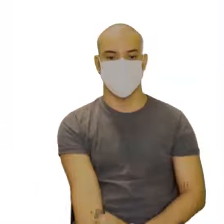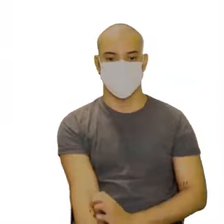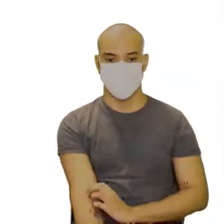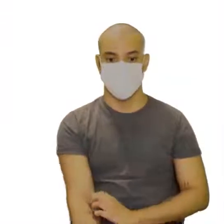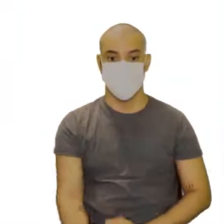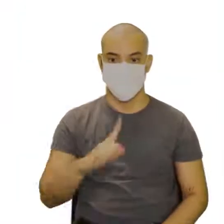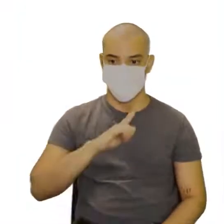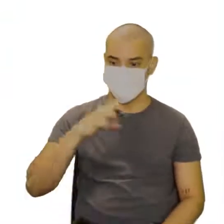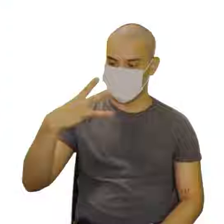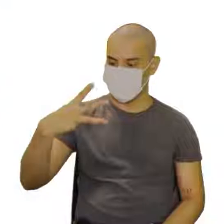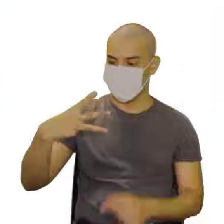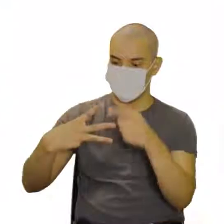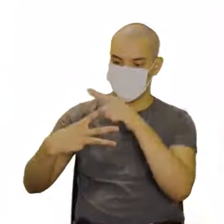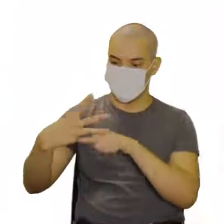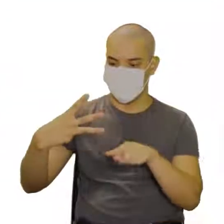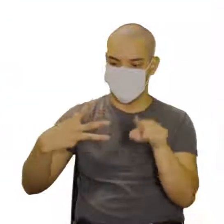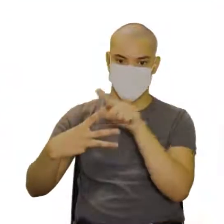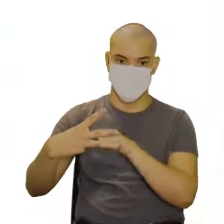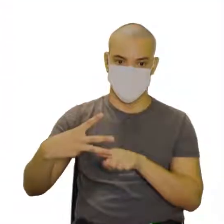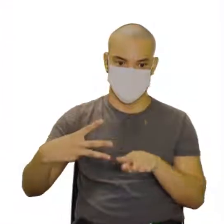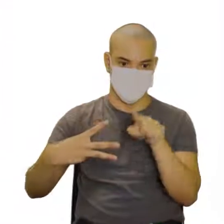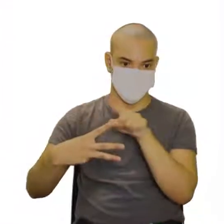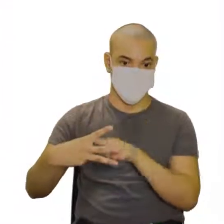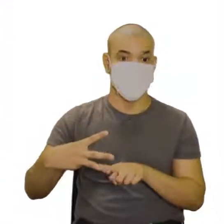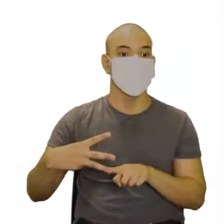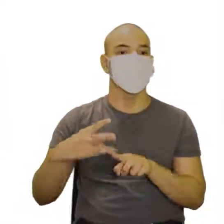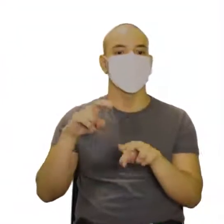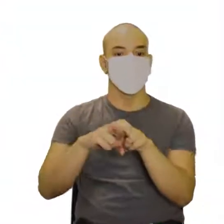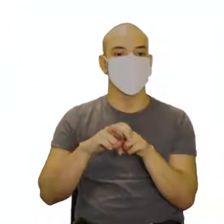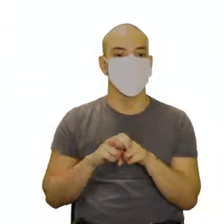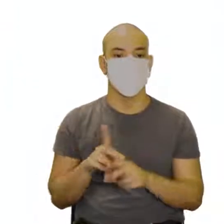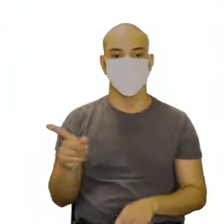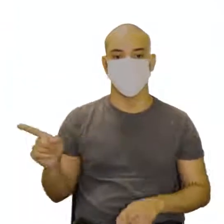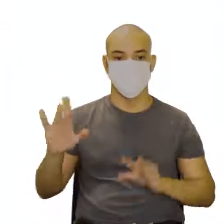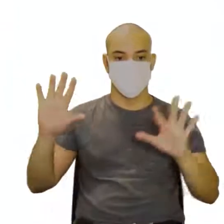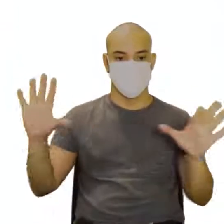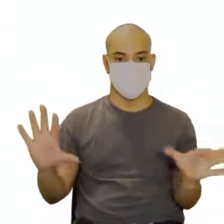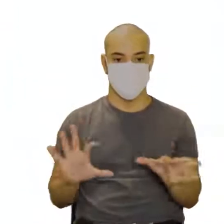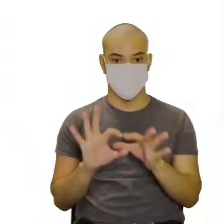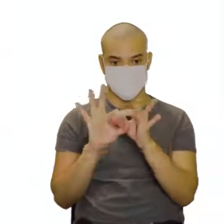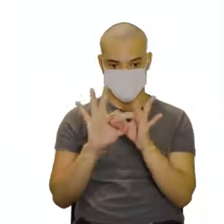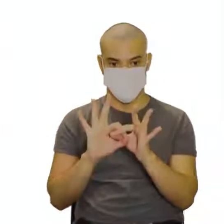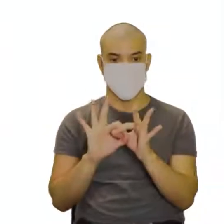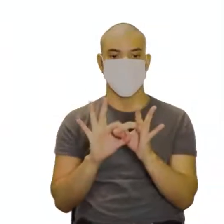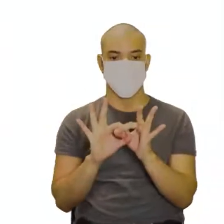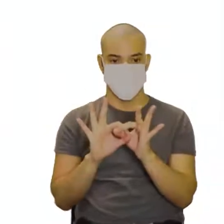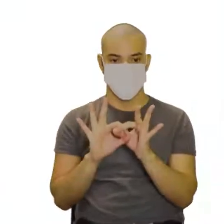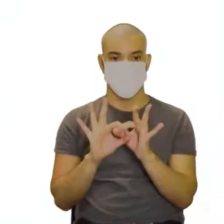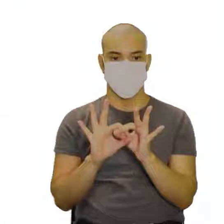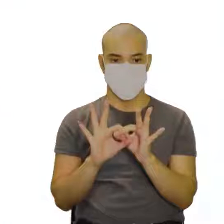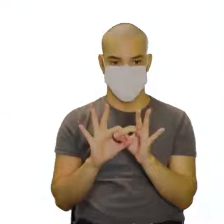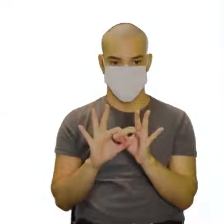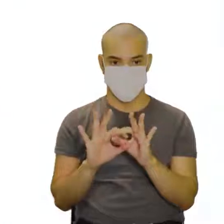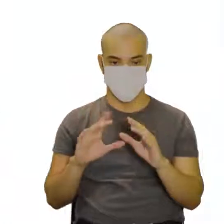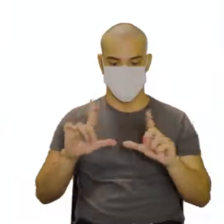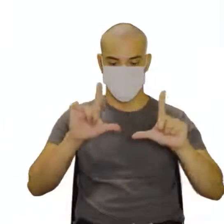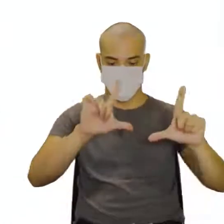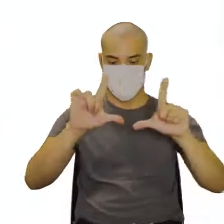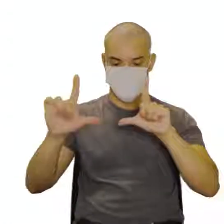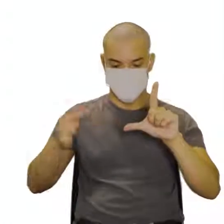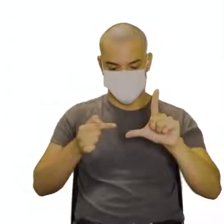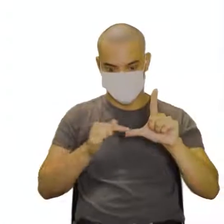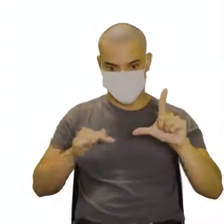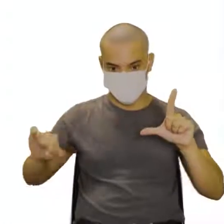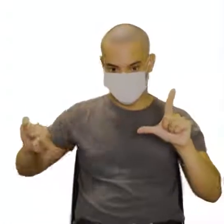do gerador. E as placas, vocês podem ver, estão ligadas aos terminais aqui do gerador. Então, vocês estão vendo, olha só,